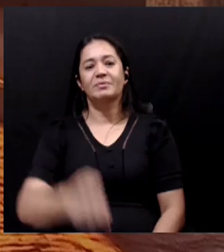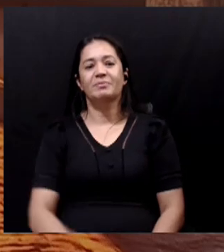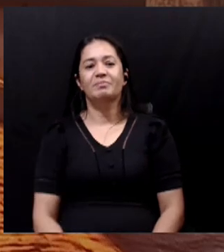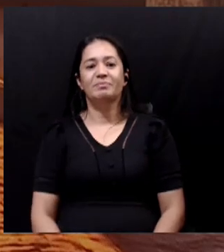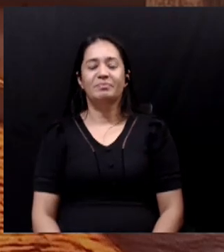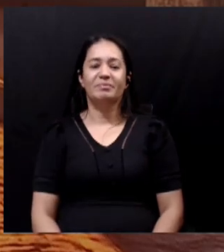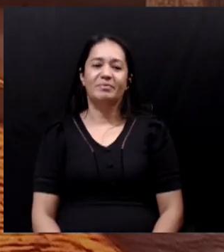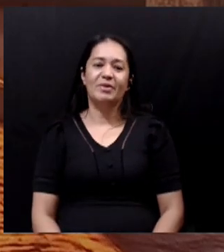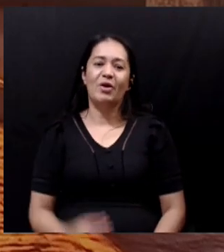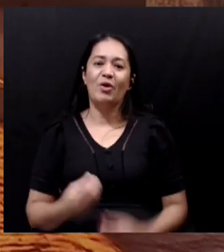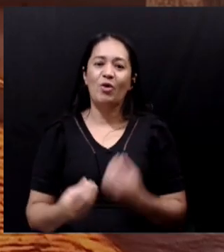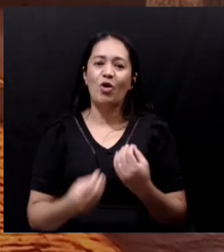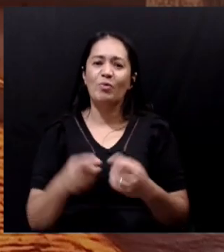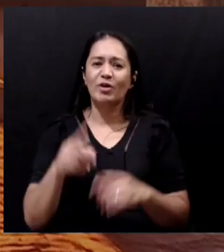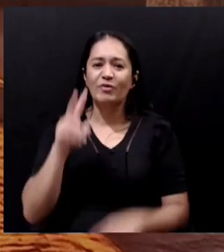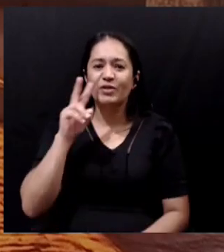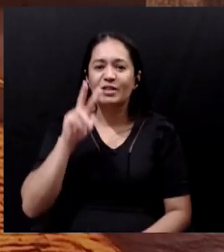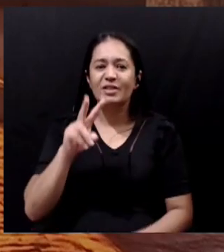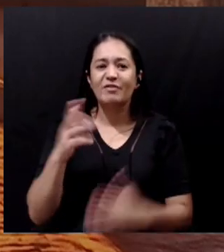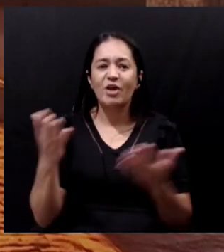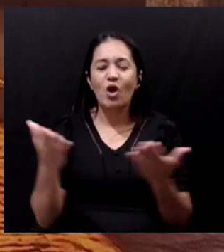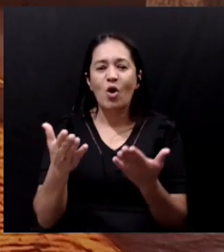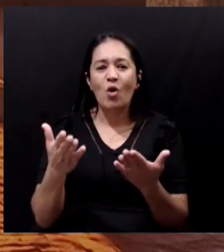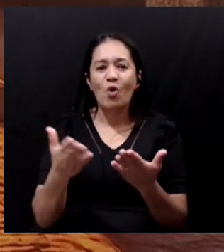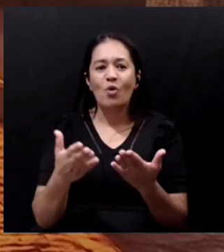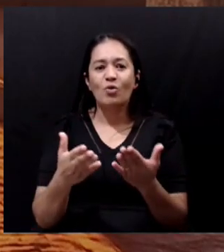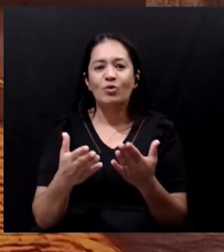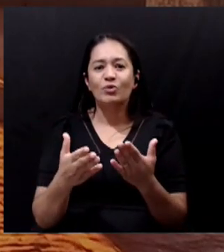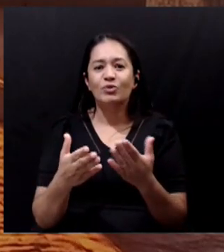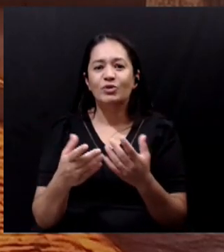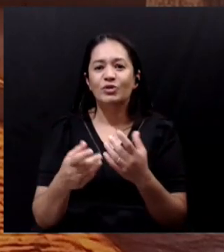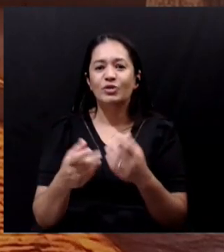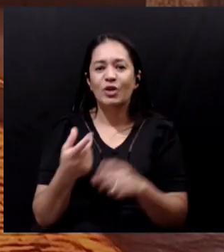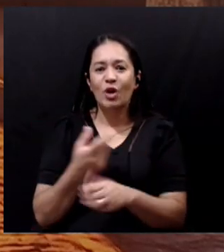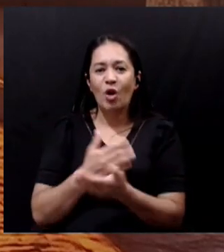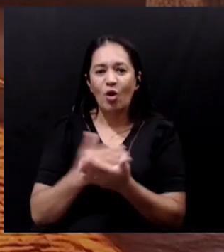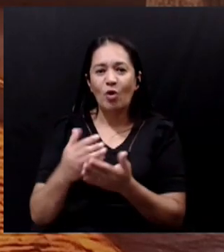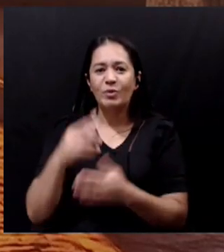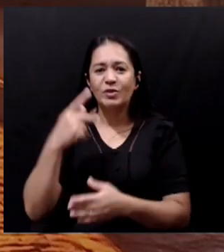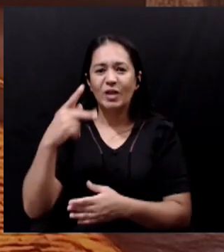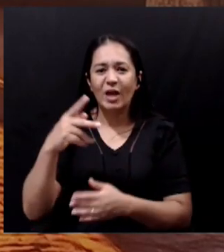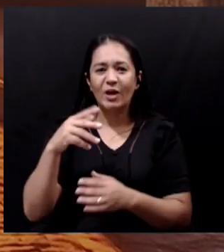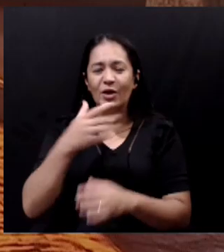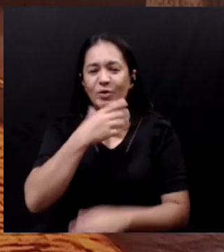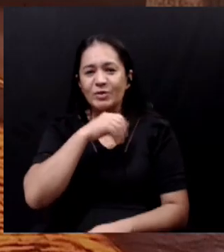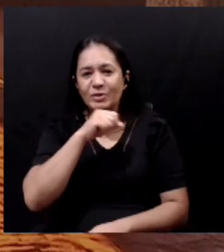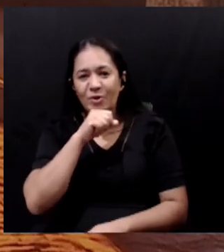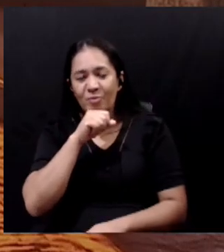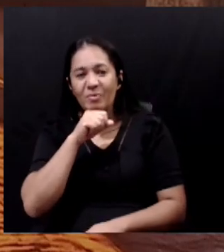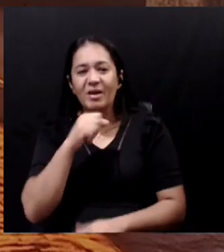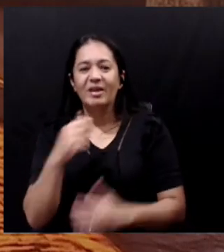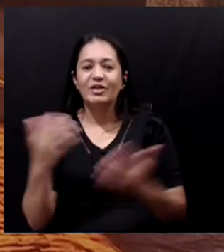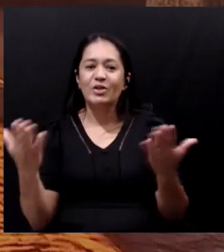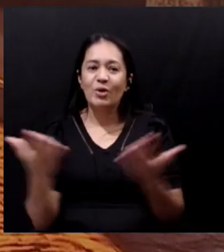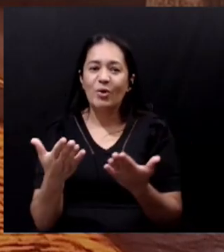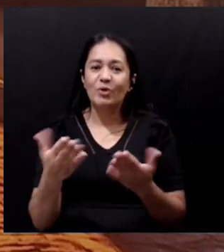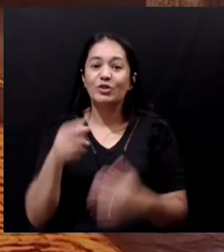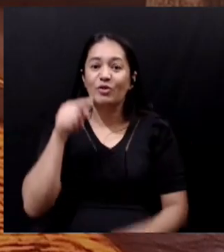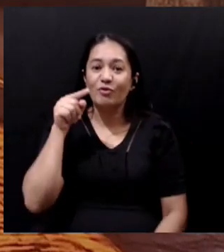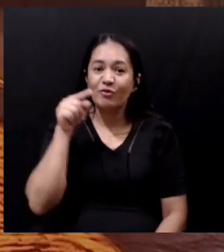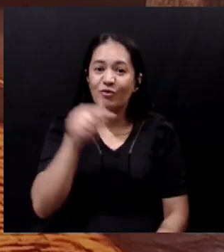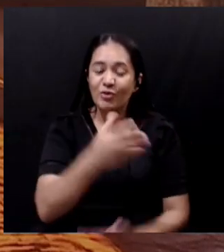você vê hoje, né, um negócio que começou lá com o seu pai e hoje vocês inspiram